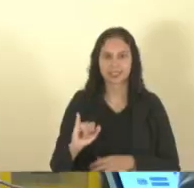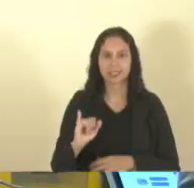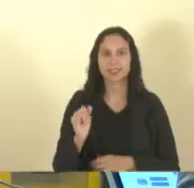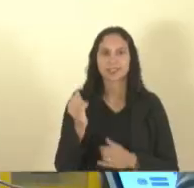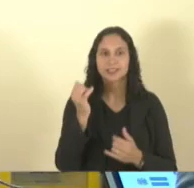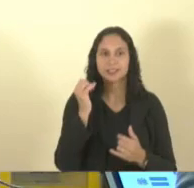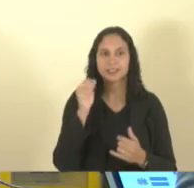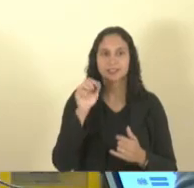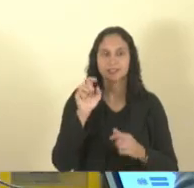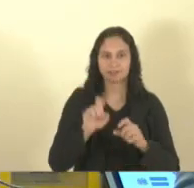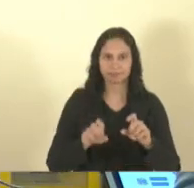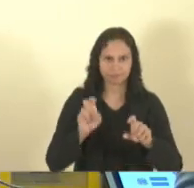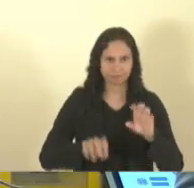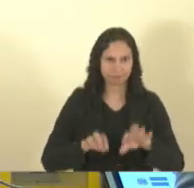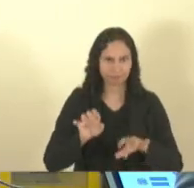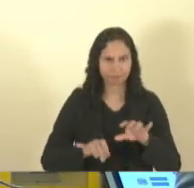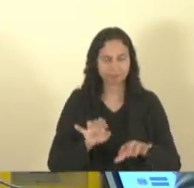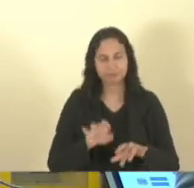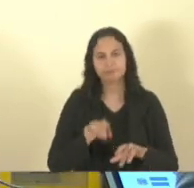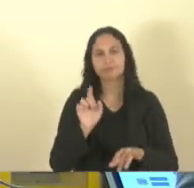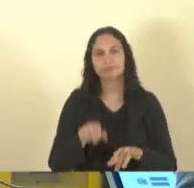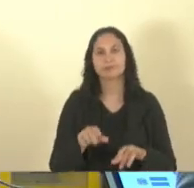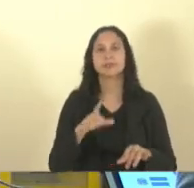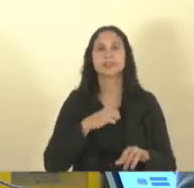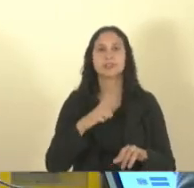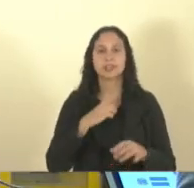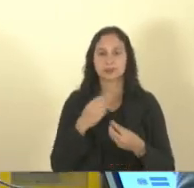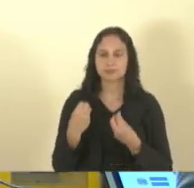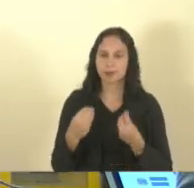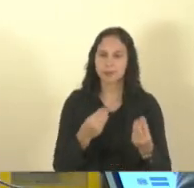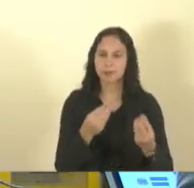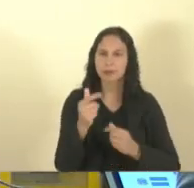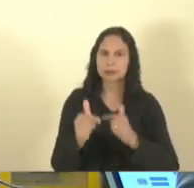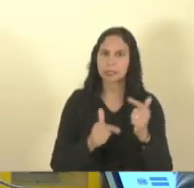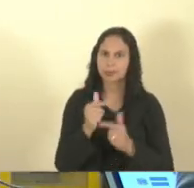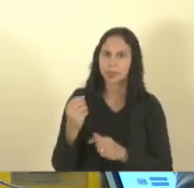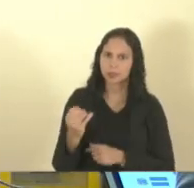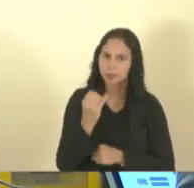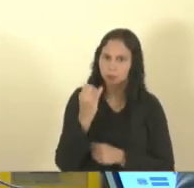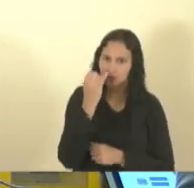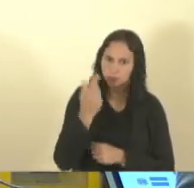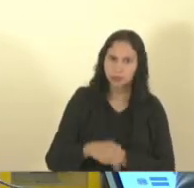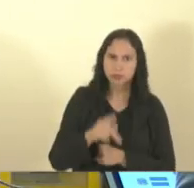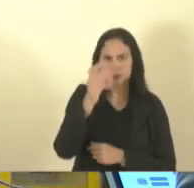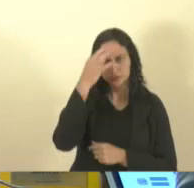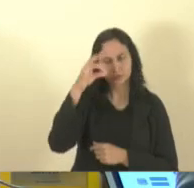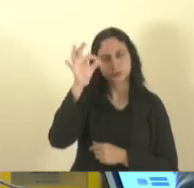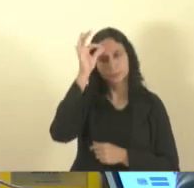na CEP e vem acumulando entregas importantes para o Estado.